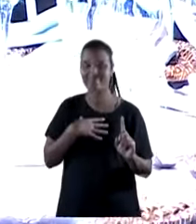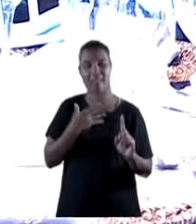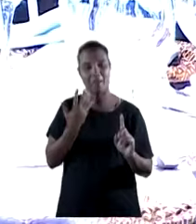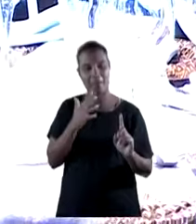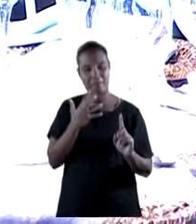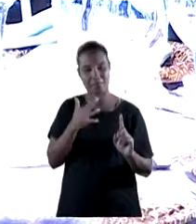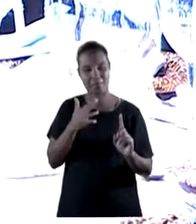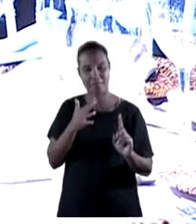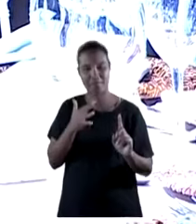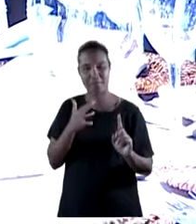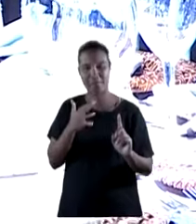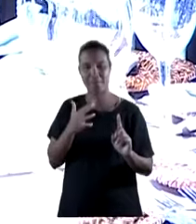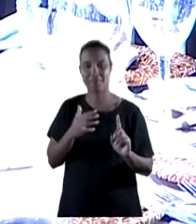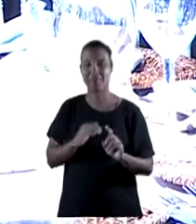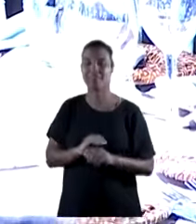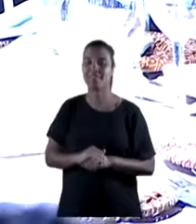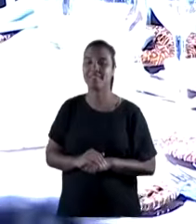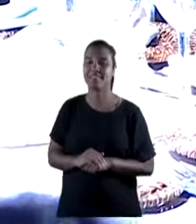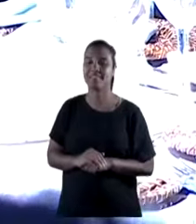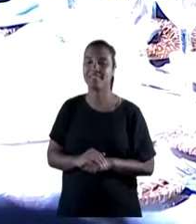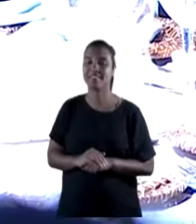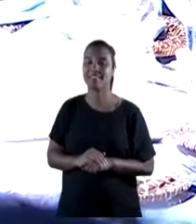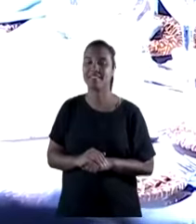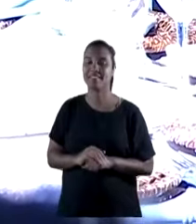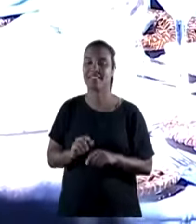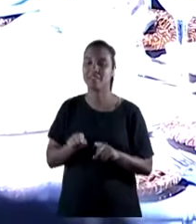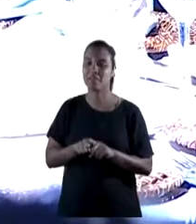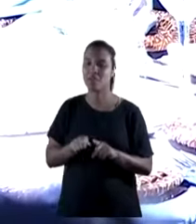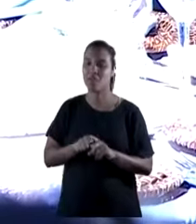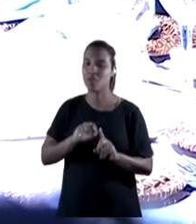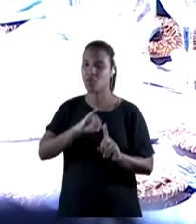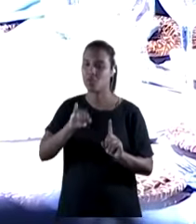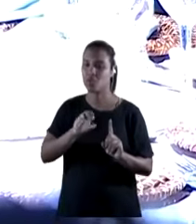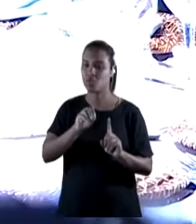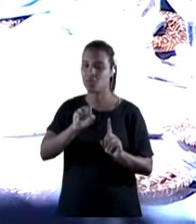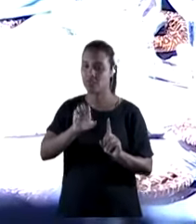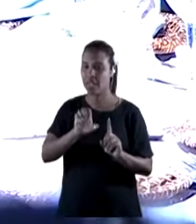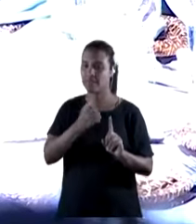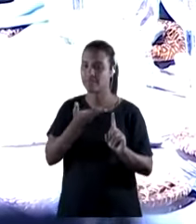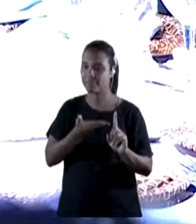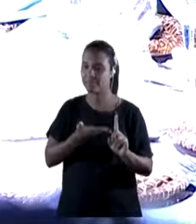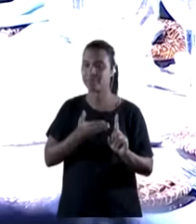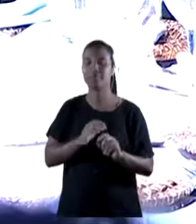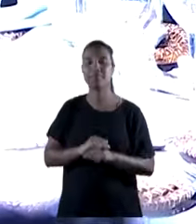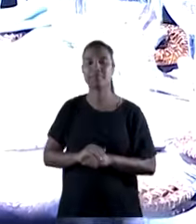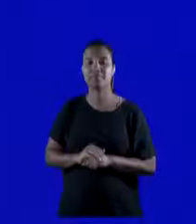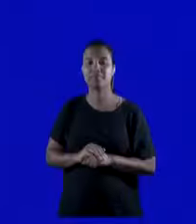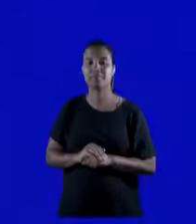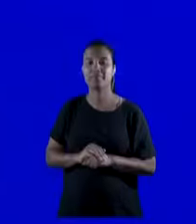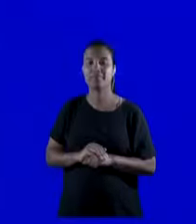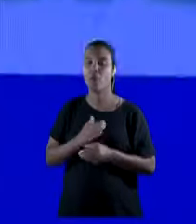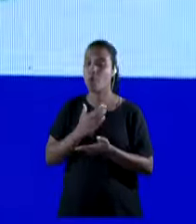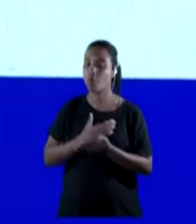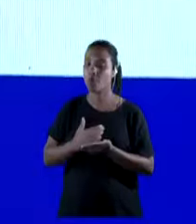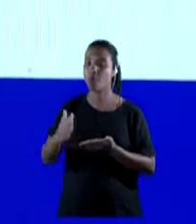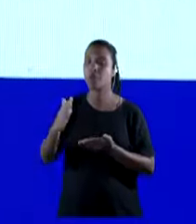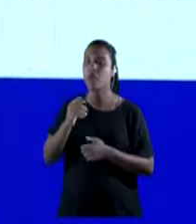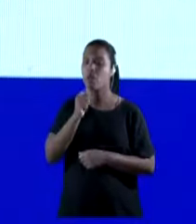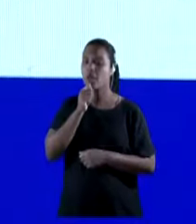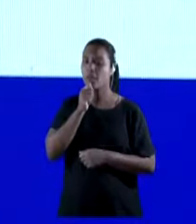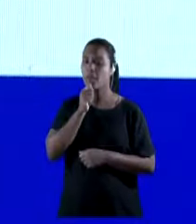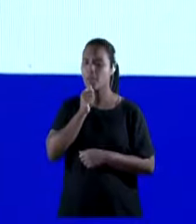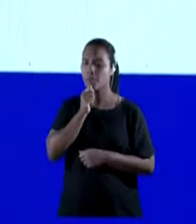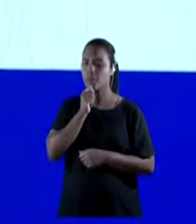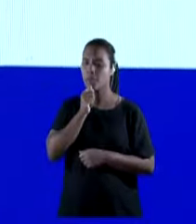Parabéns ao José de Assis Aragão. E assim nós vamos começar a premiação dos árbitros.